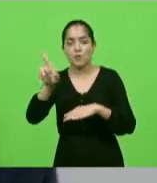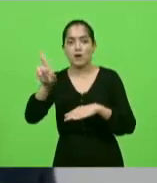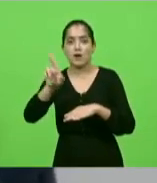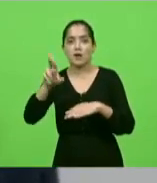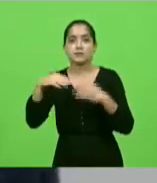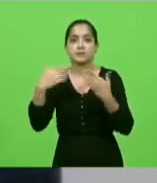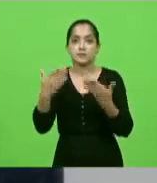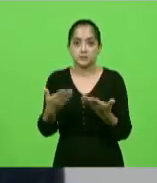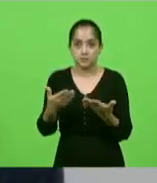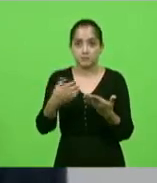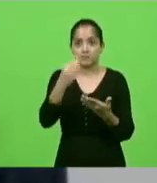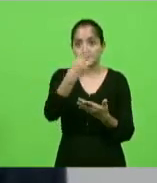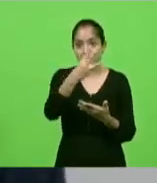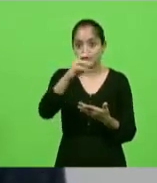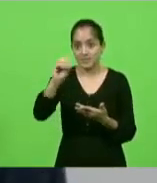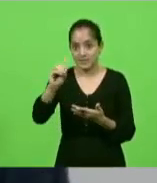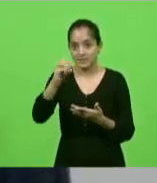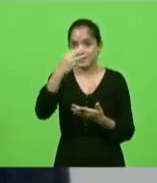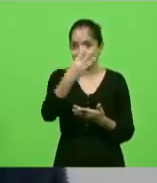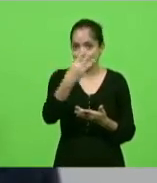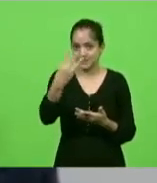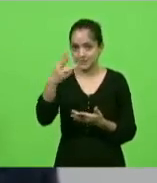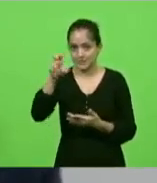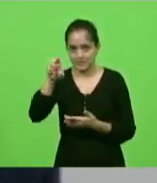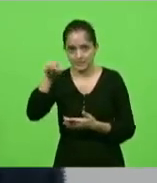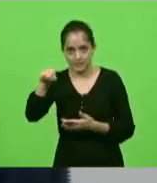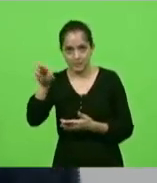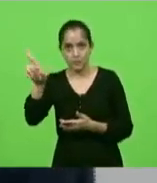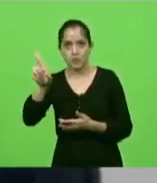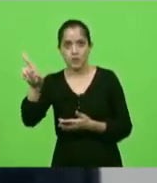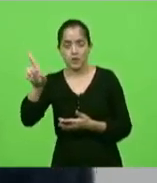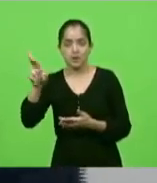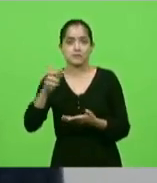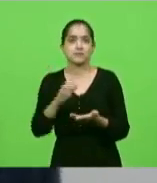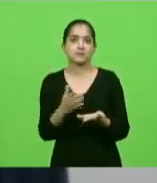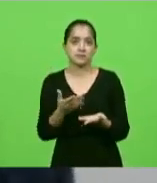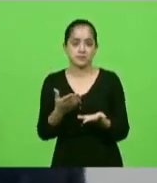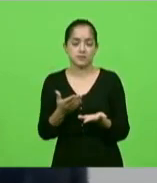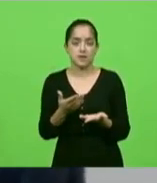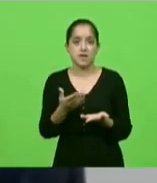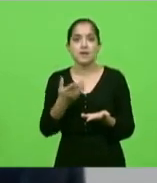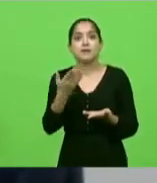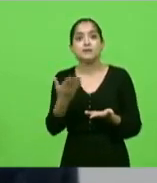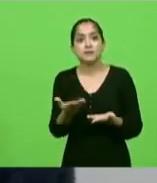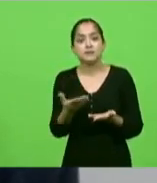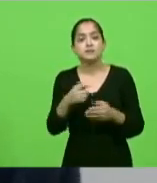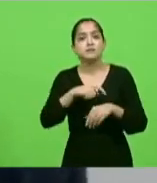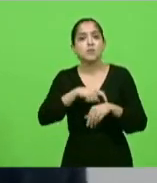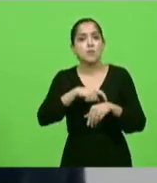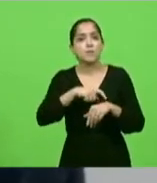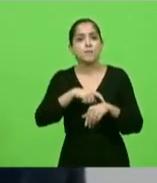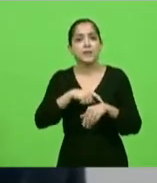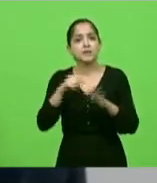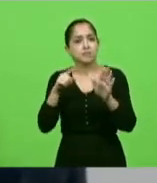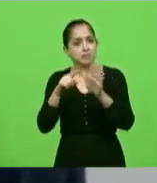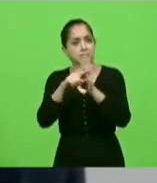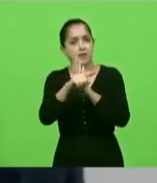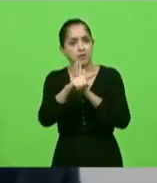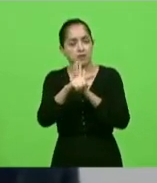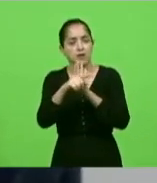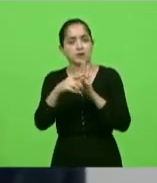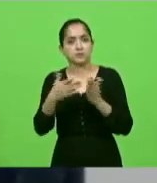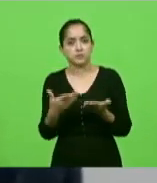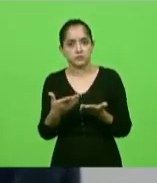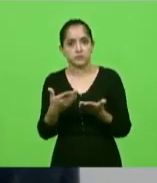inclusive, a 335 mil reais. Nessa ocasião ainda, indagado por sua excelência o